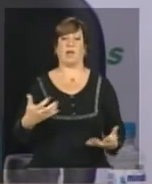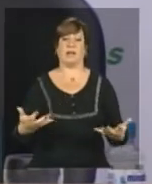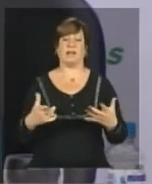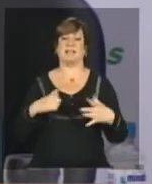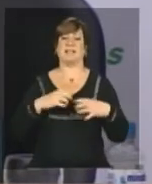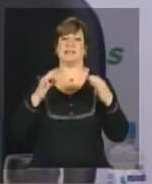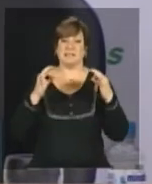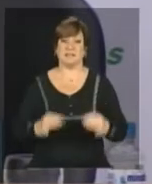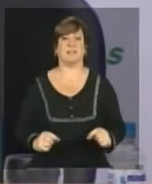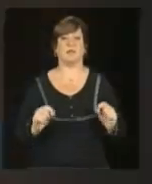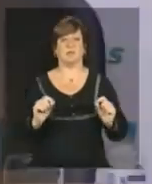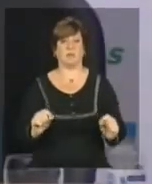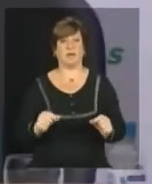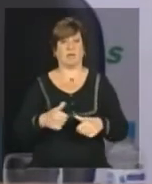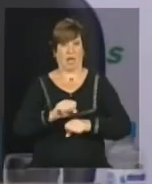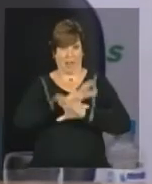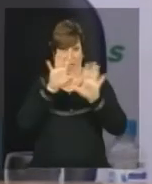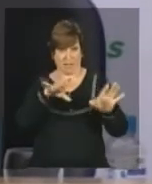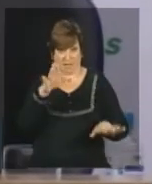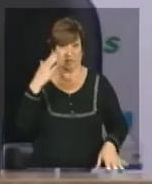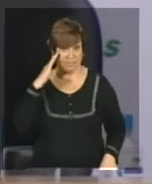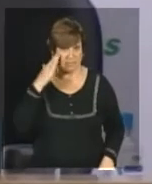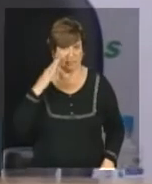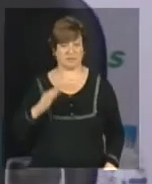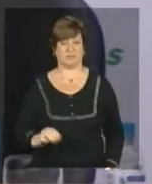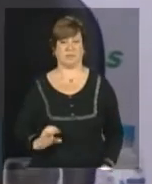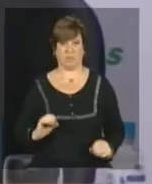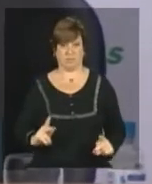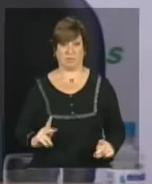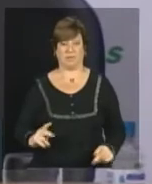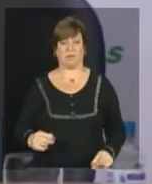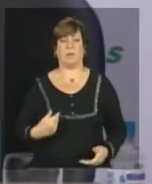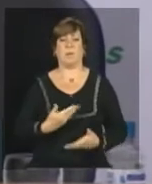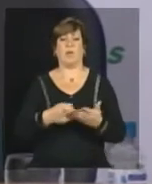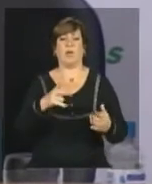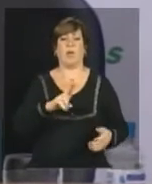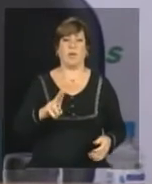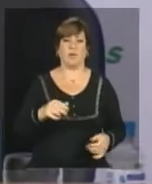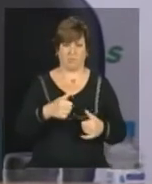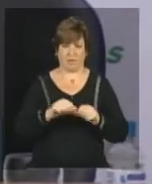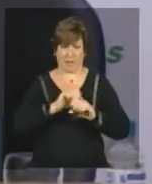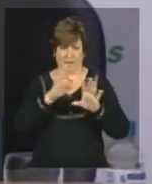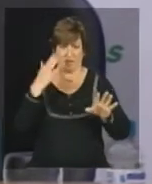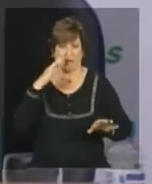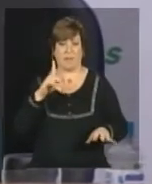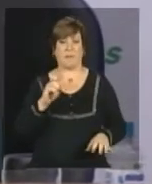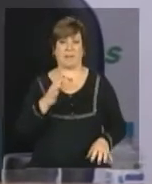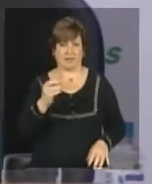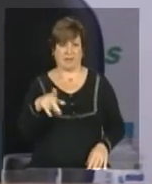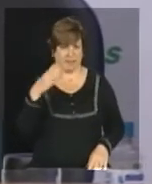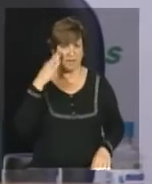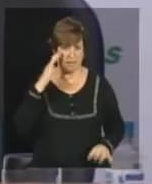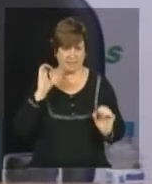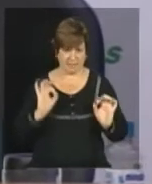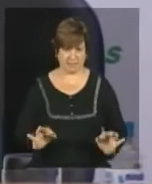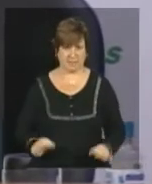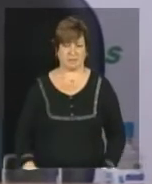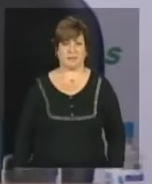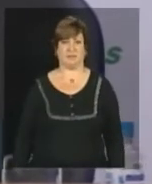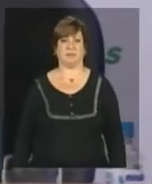ter certeza que ficou claro para você. Eu perdi o nome dele. Ficou... Peter... Ficou claro para